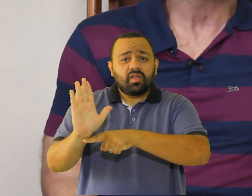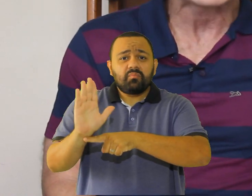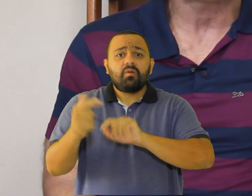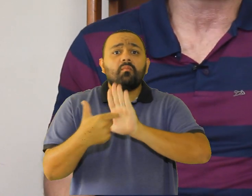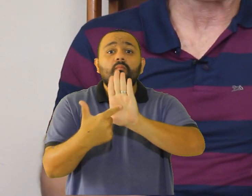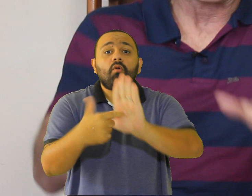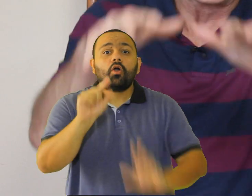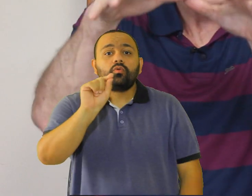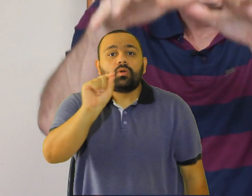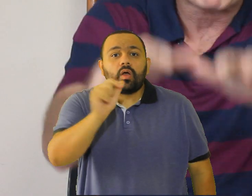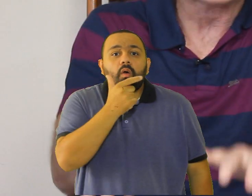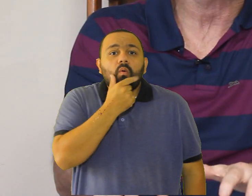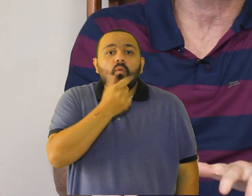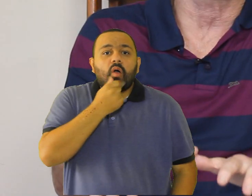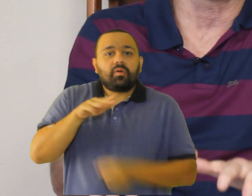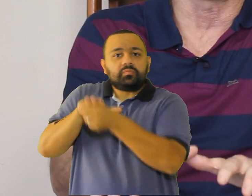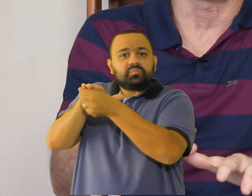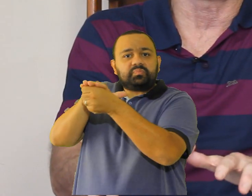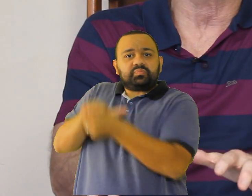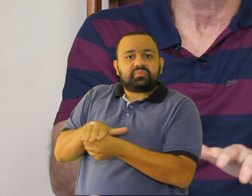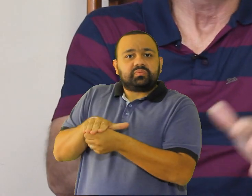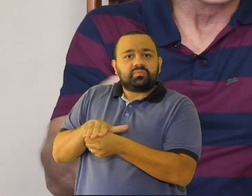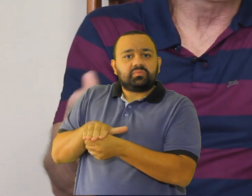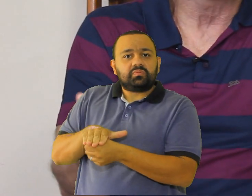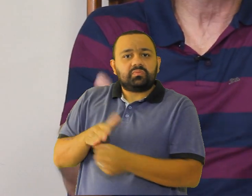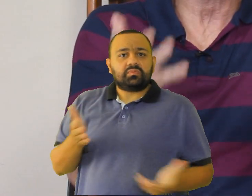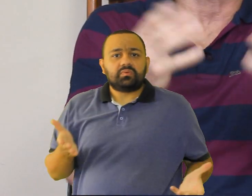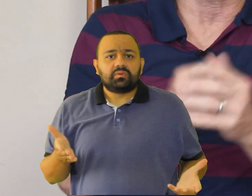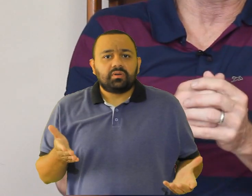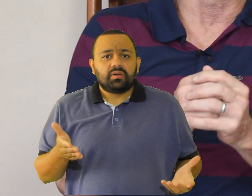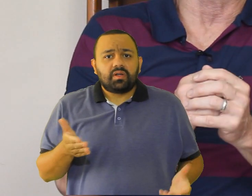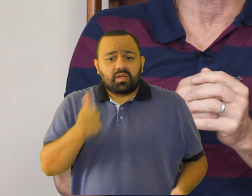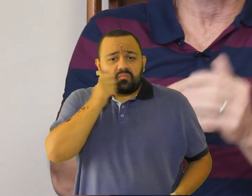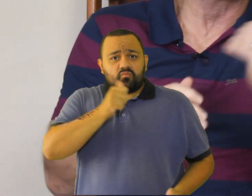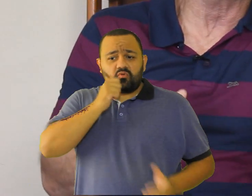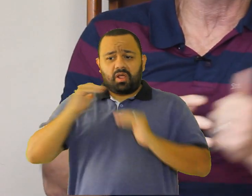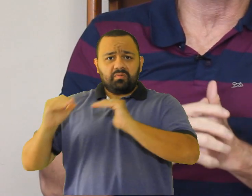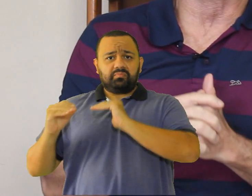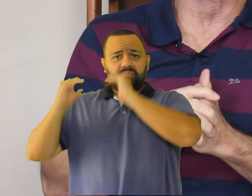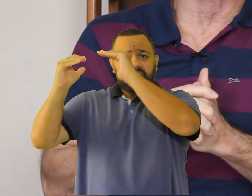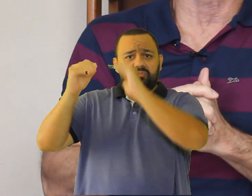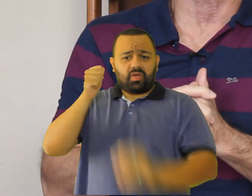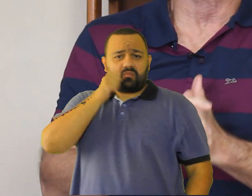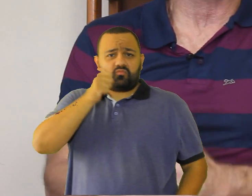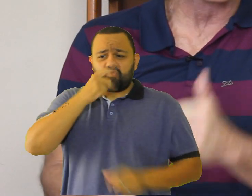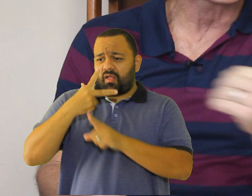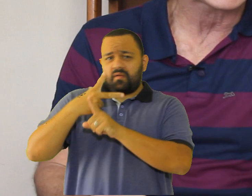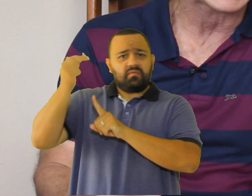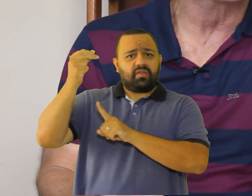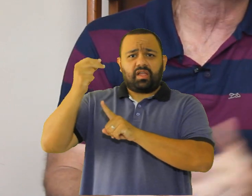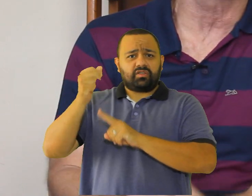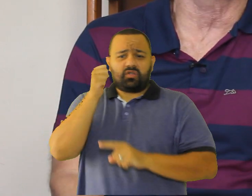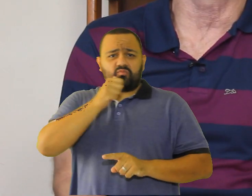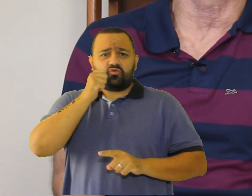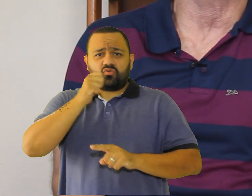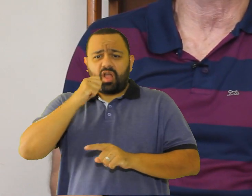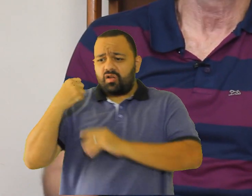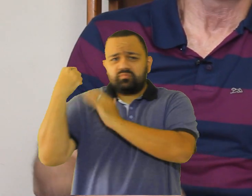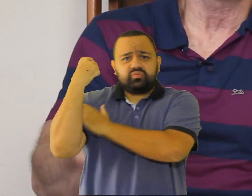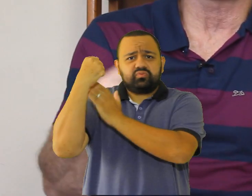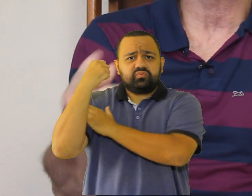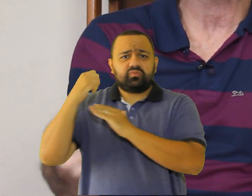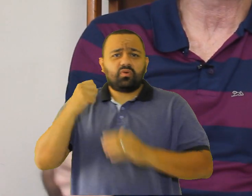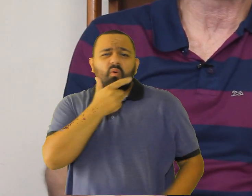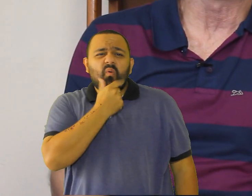que sempre rebaixam o homem, elevam a mulher, ela é heroína, ela é a super